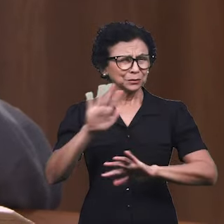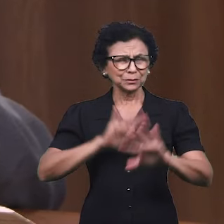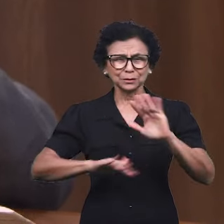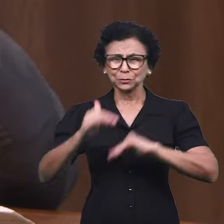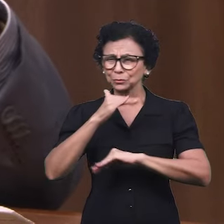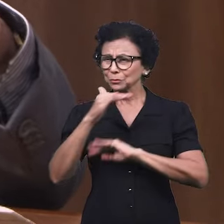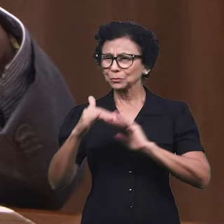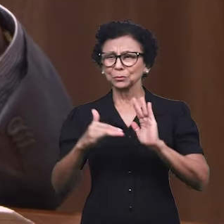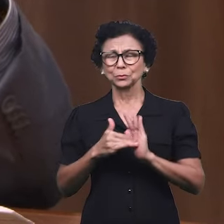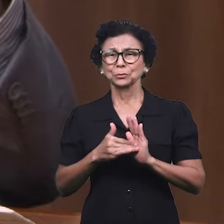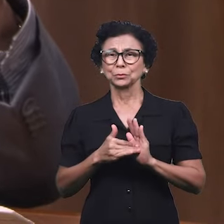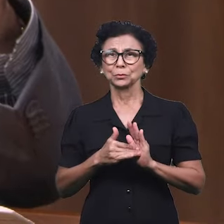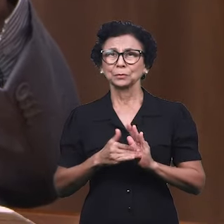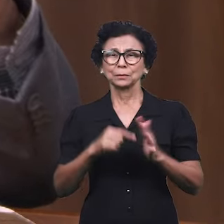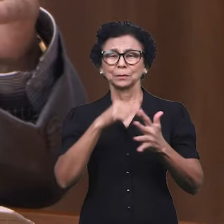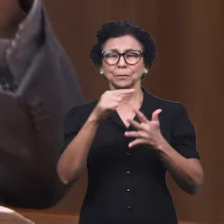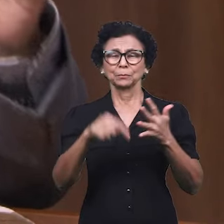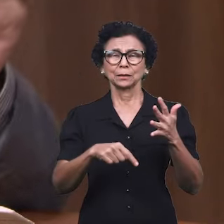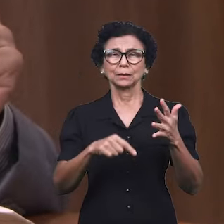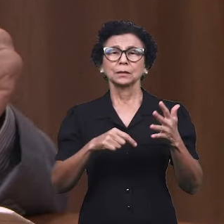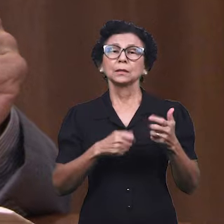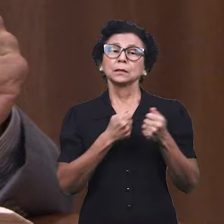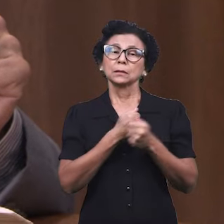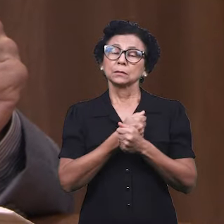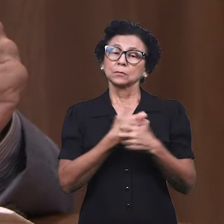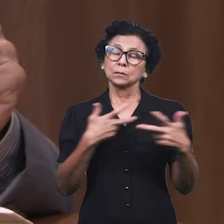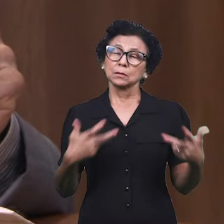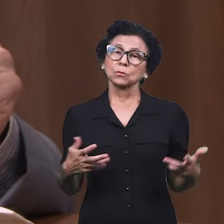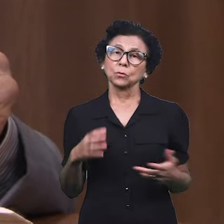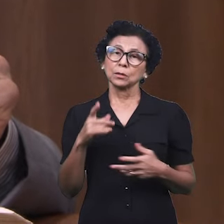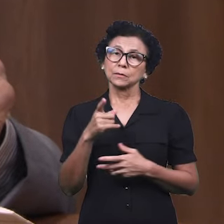Por quê? Porque essas coisas tiram o servo da presença do Senhor.